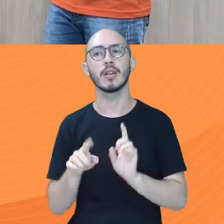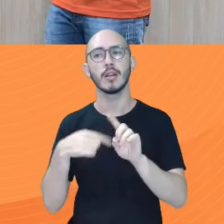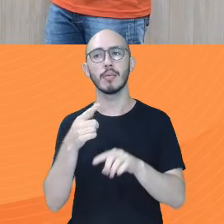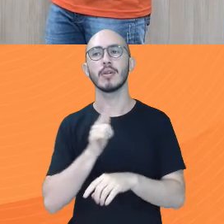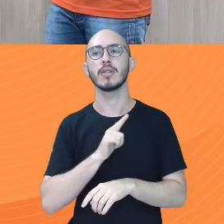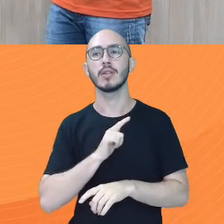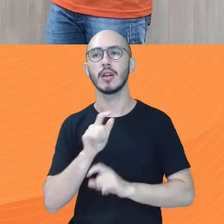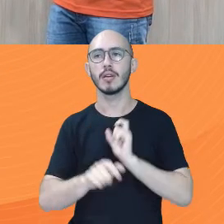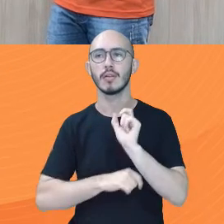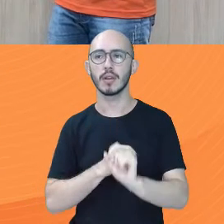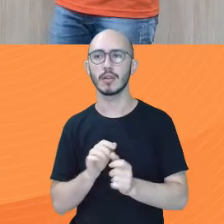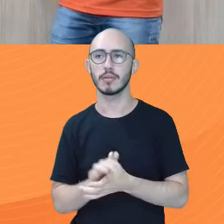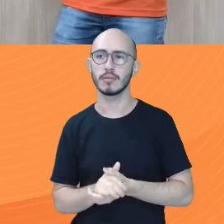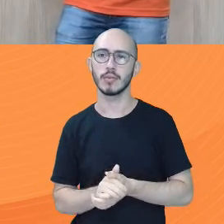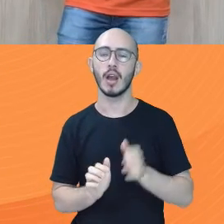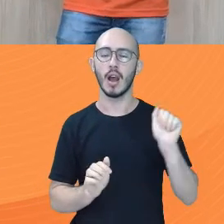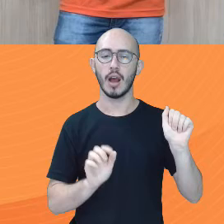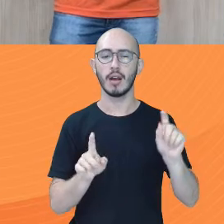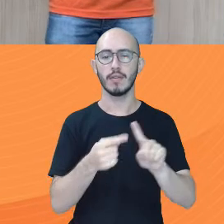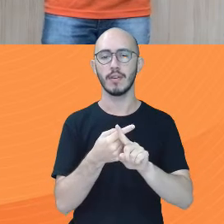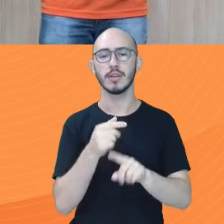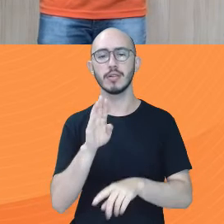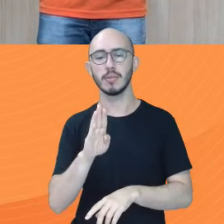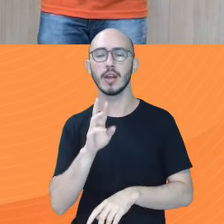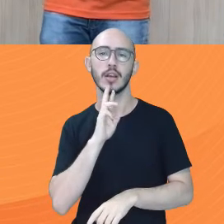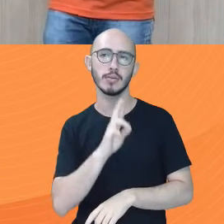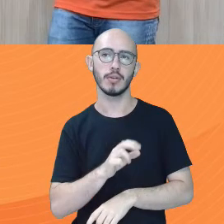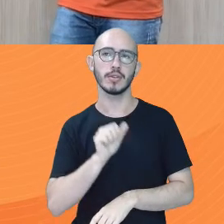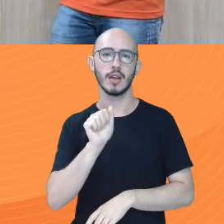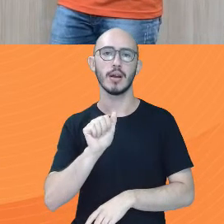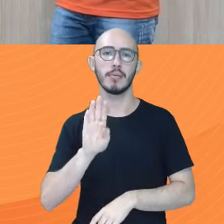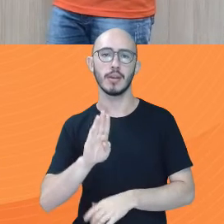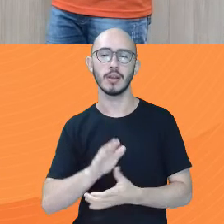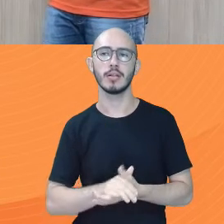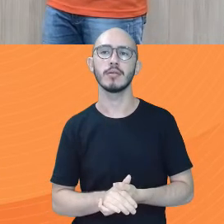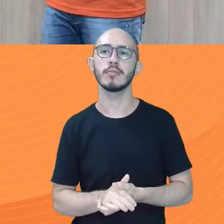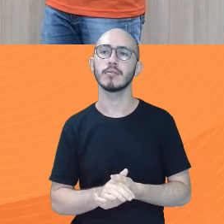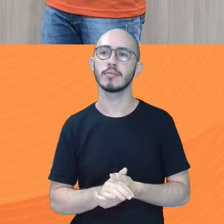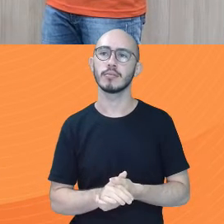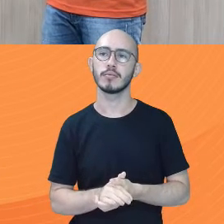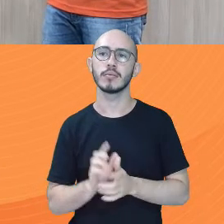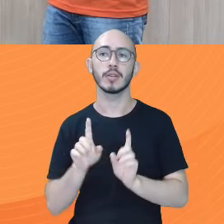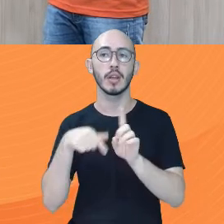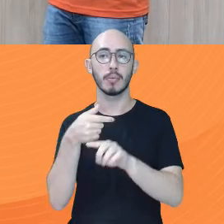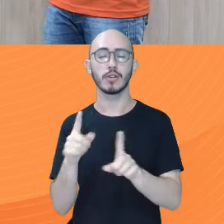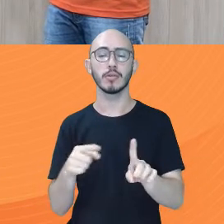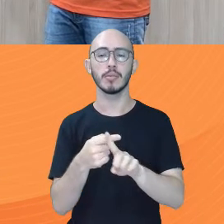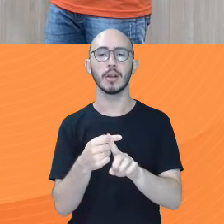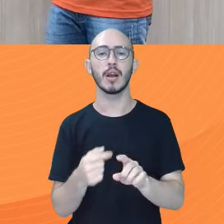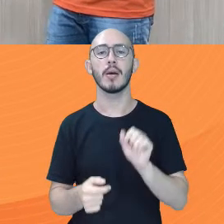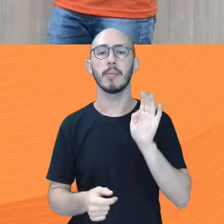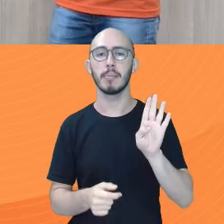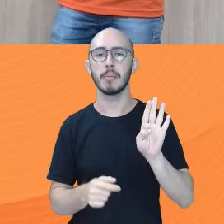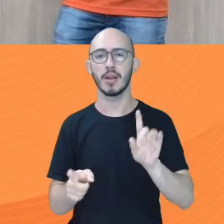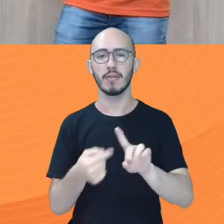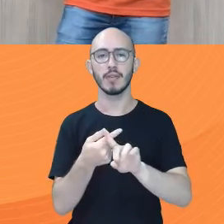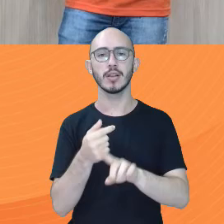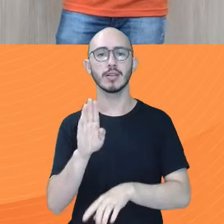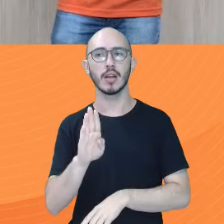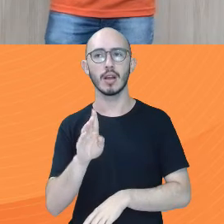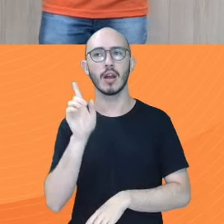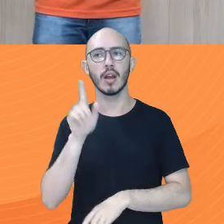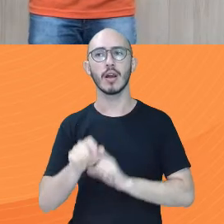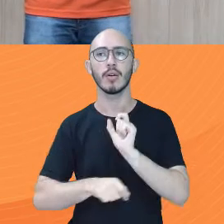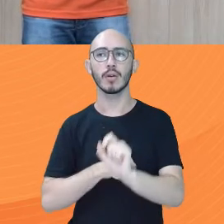tenho A vezes B, que é igual a AB, tá? Depois eu vou multiplicar o B vezes A. B vezes A é